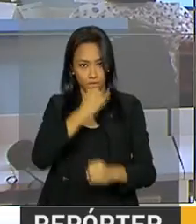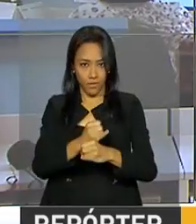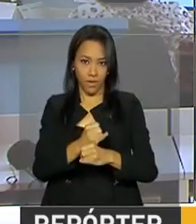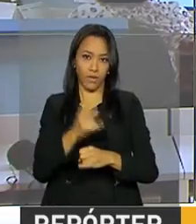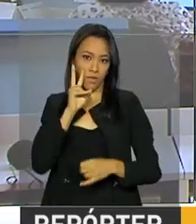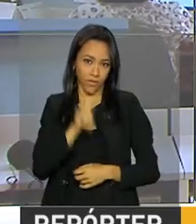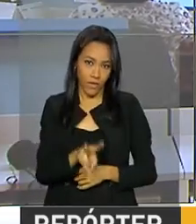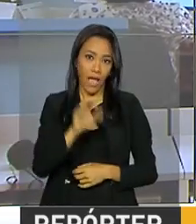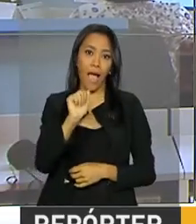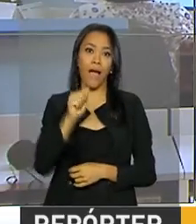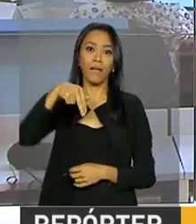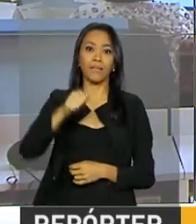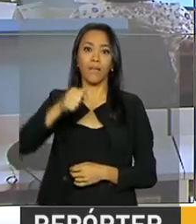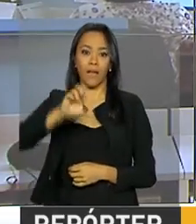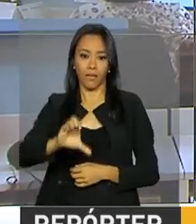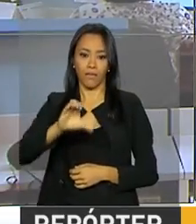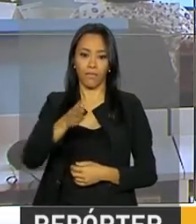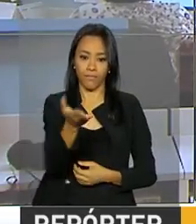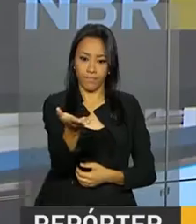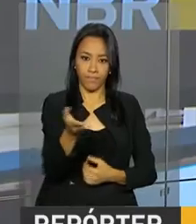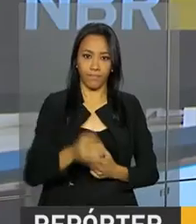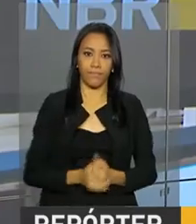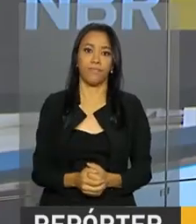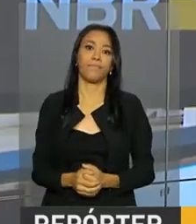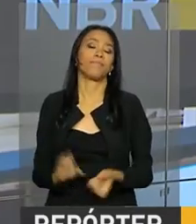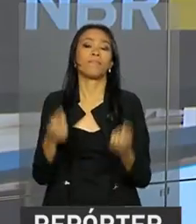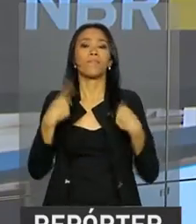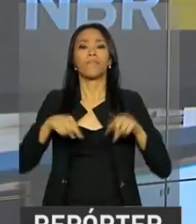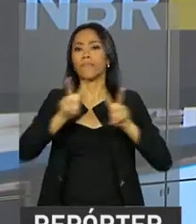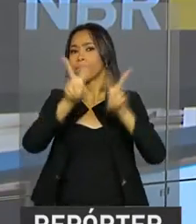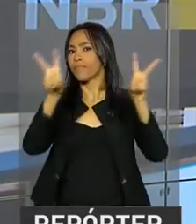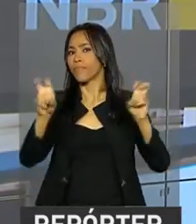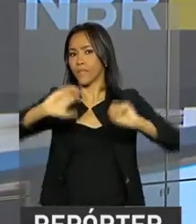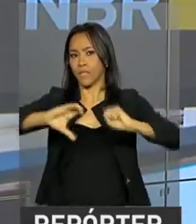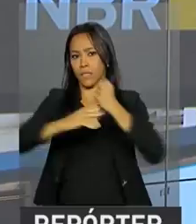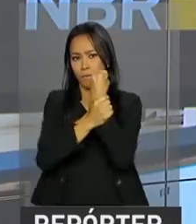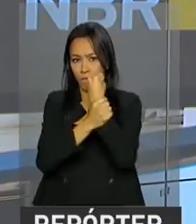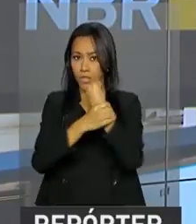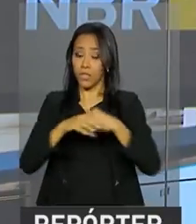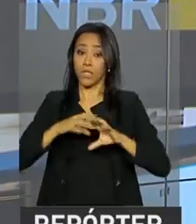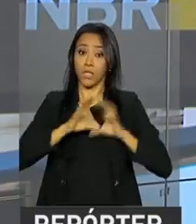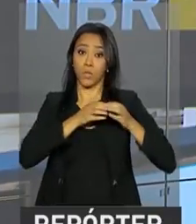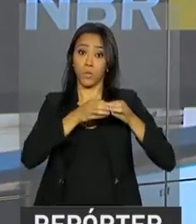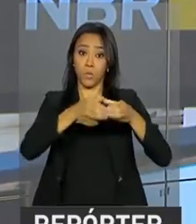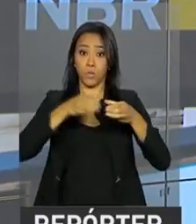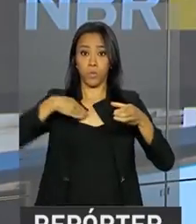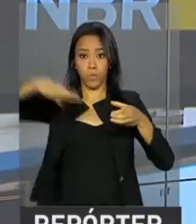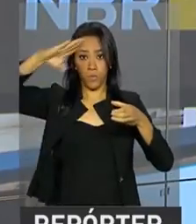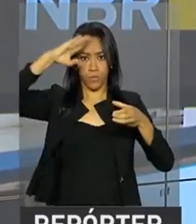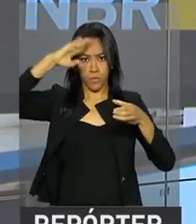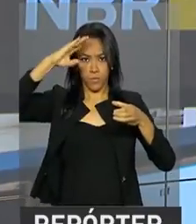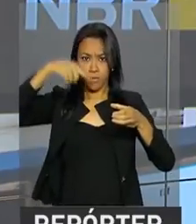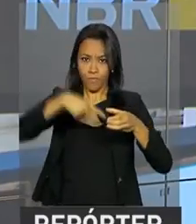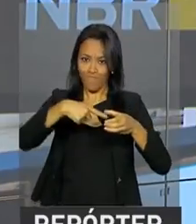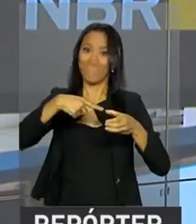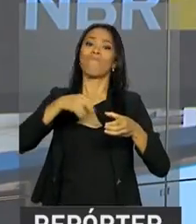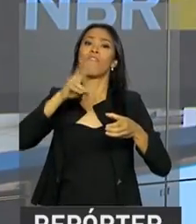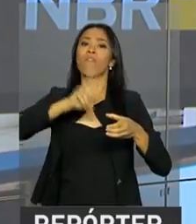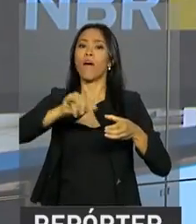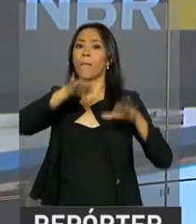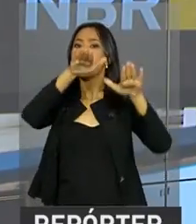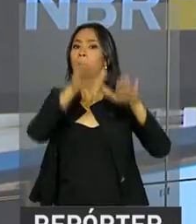da anac na internet falar de segurança pública agora a força nacional de segurança pública vai